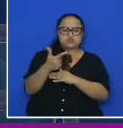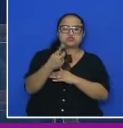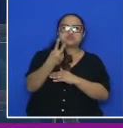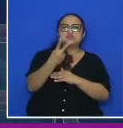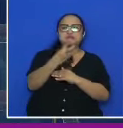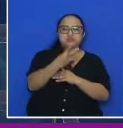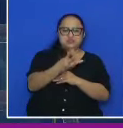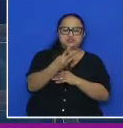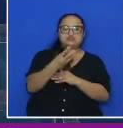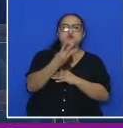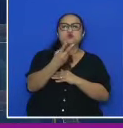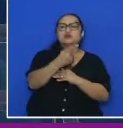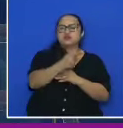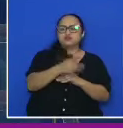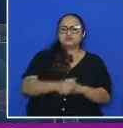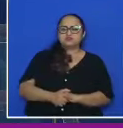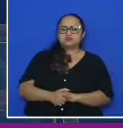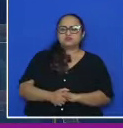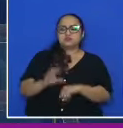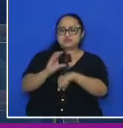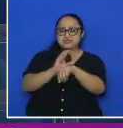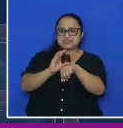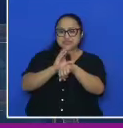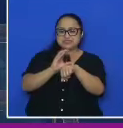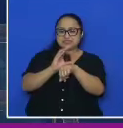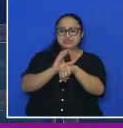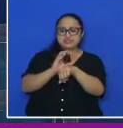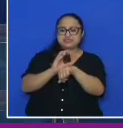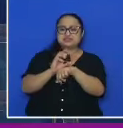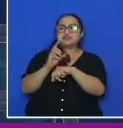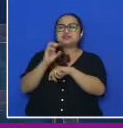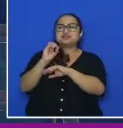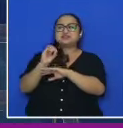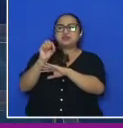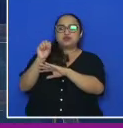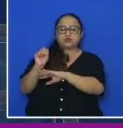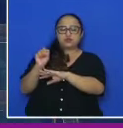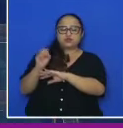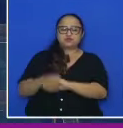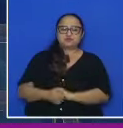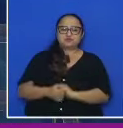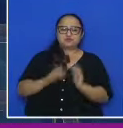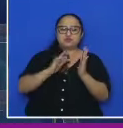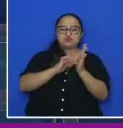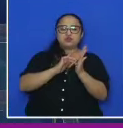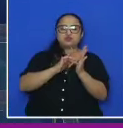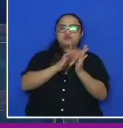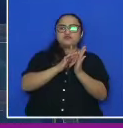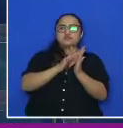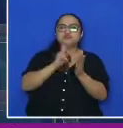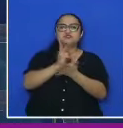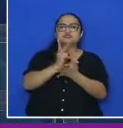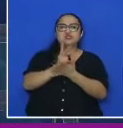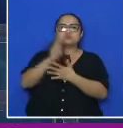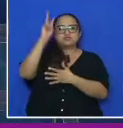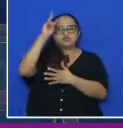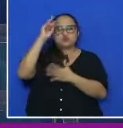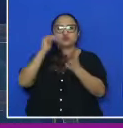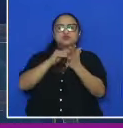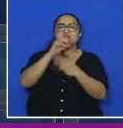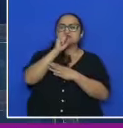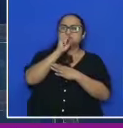números. Bola cinza, 08. Cinza, 08. Loto Fácil, com sorteios de segunda a